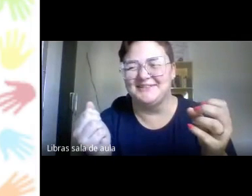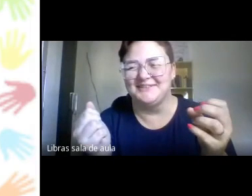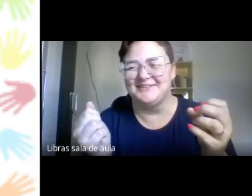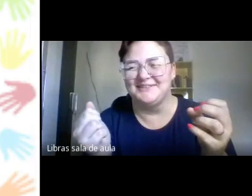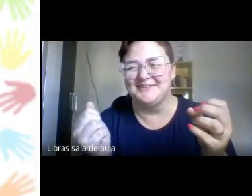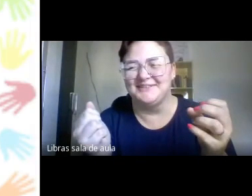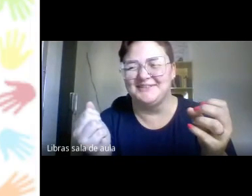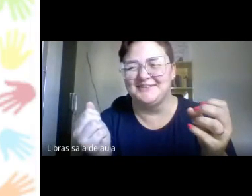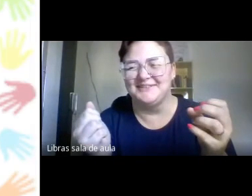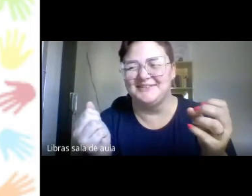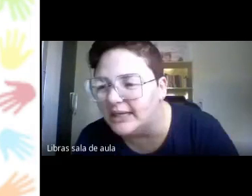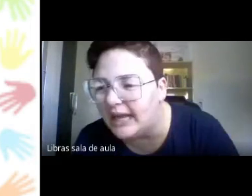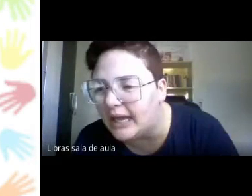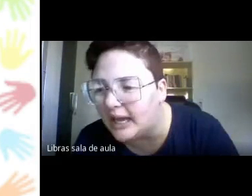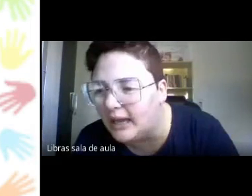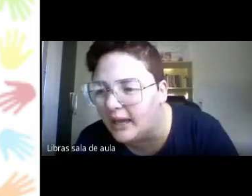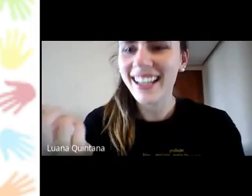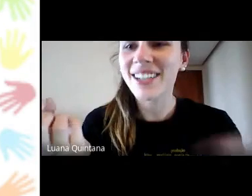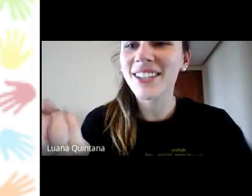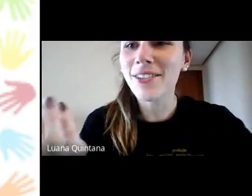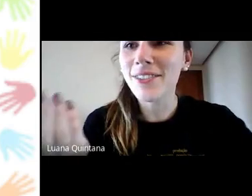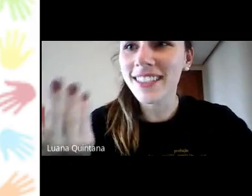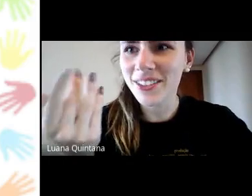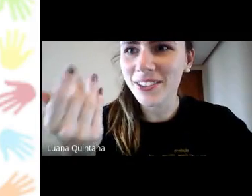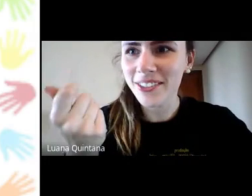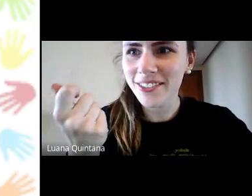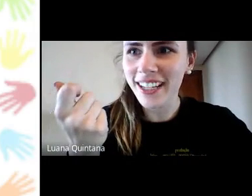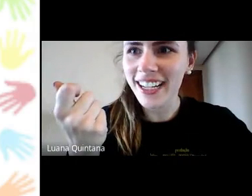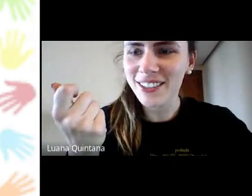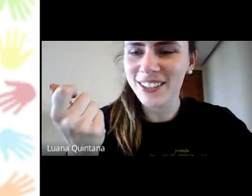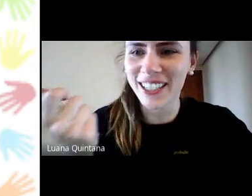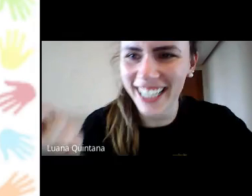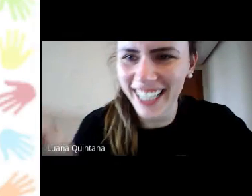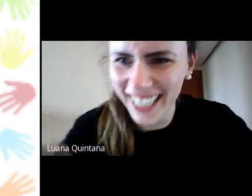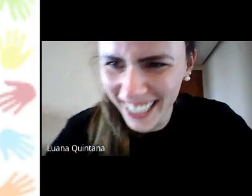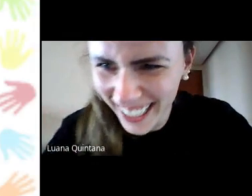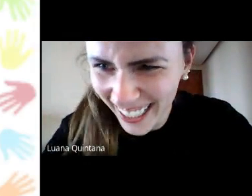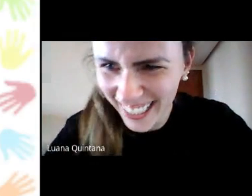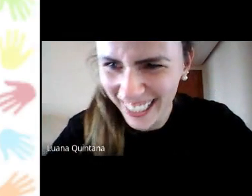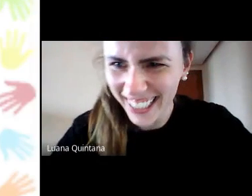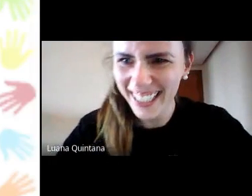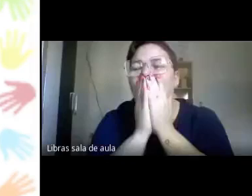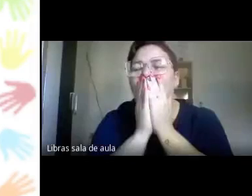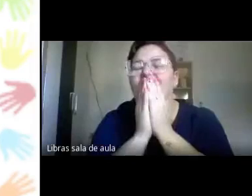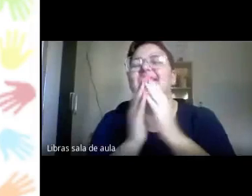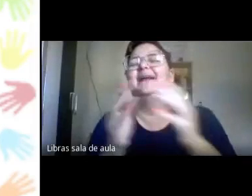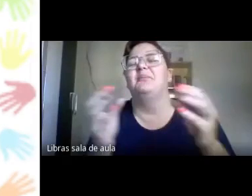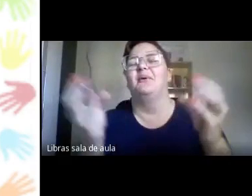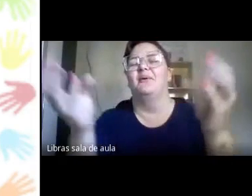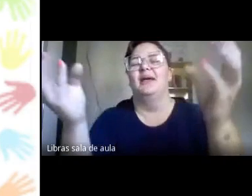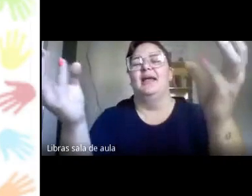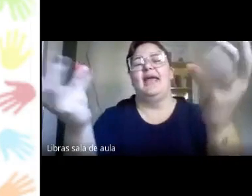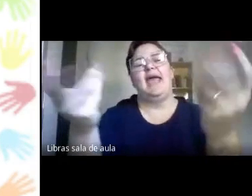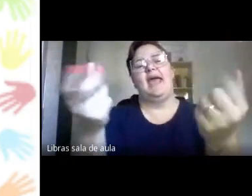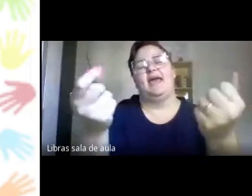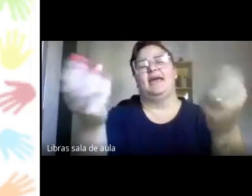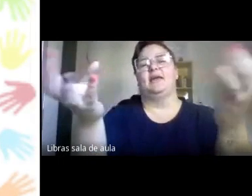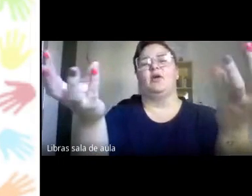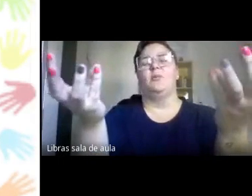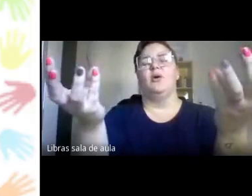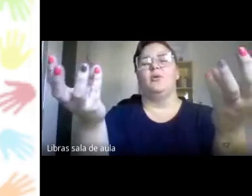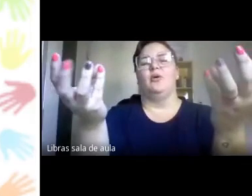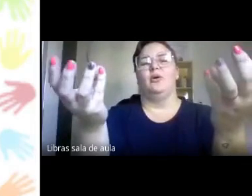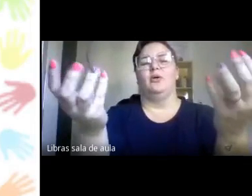isso. Tu consegue fazer, Luna? É que eu tava fazendo com o inverso. Ah, tá bom. É